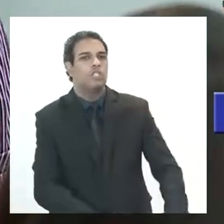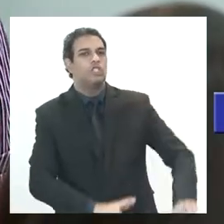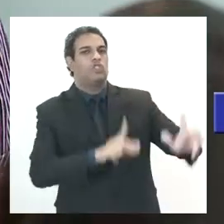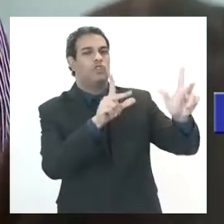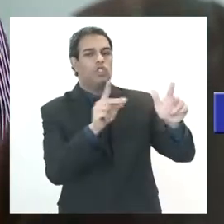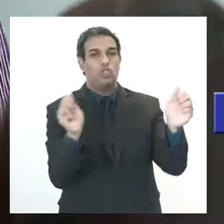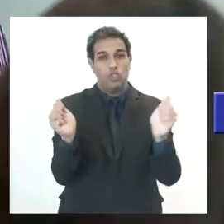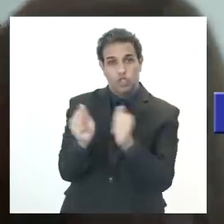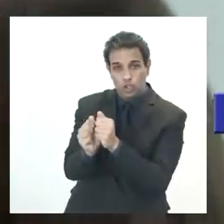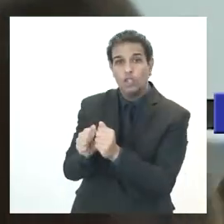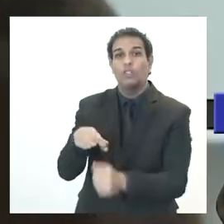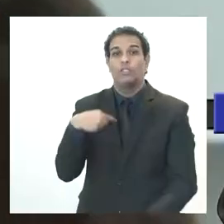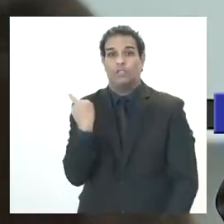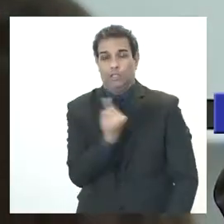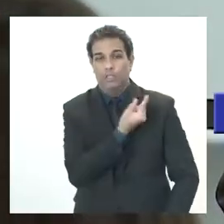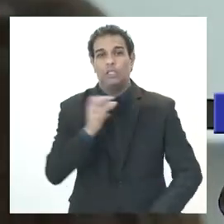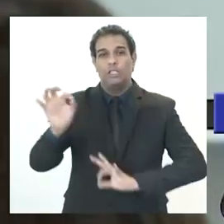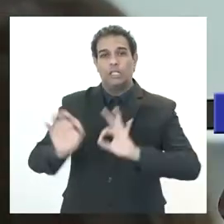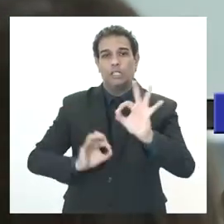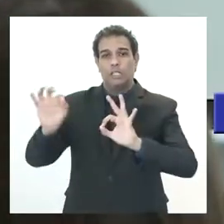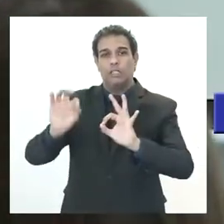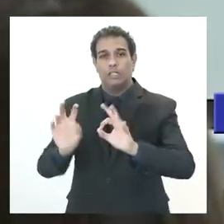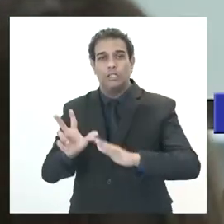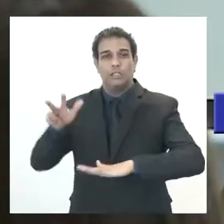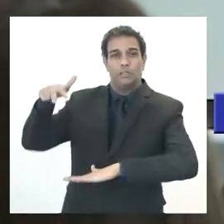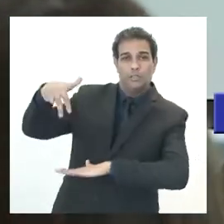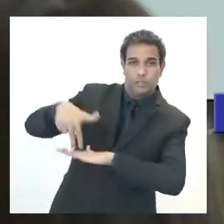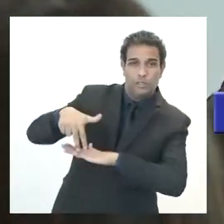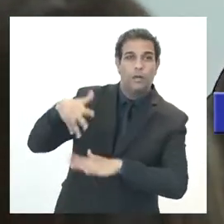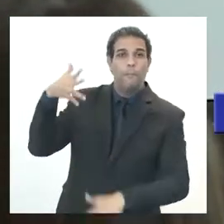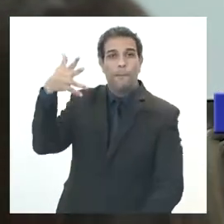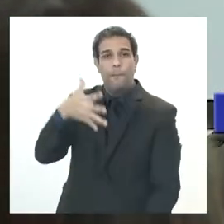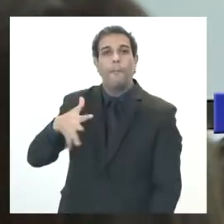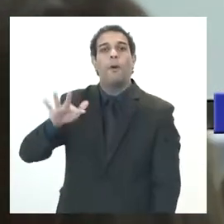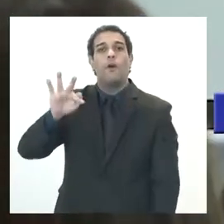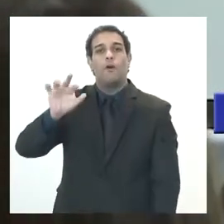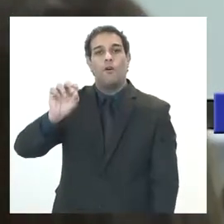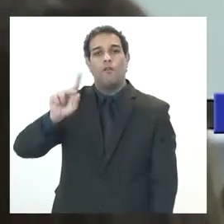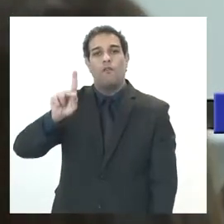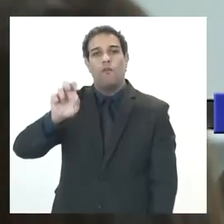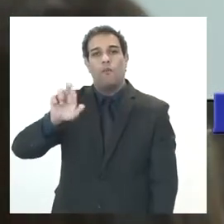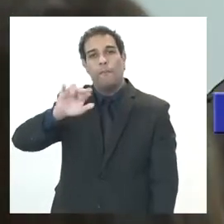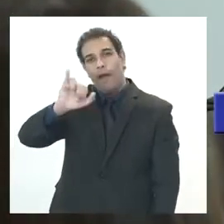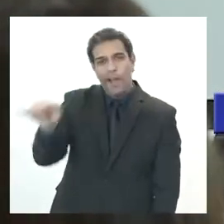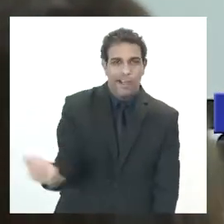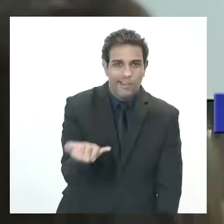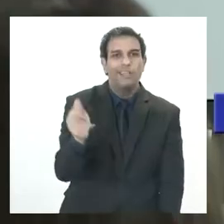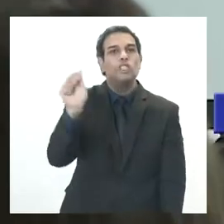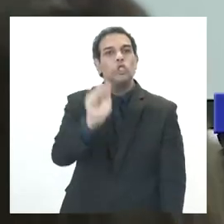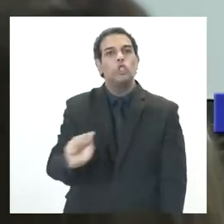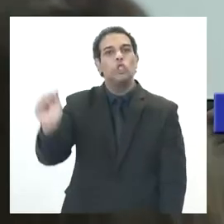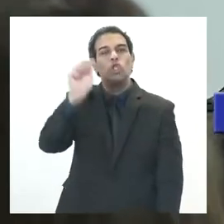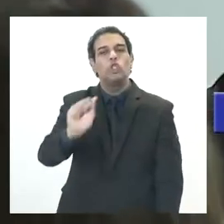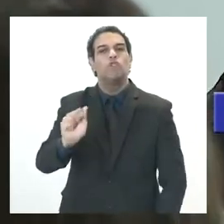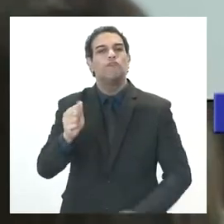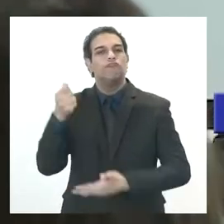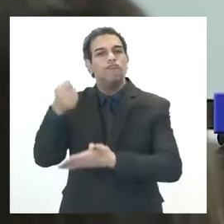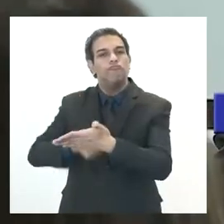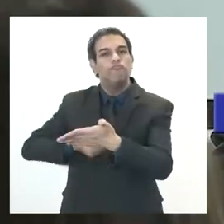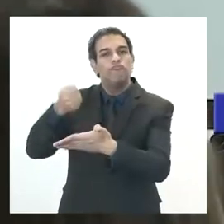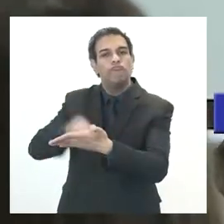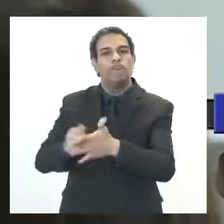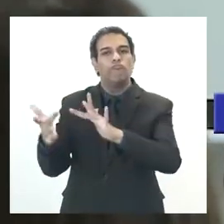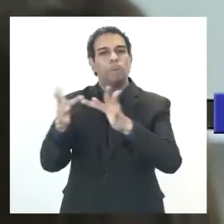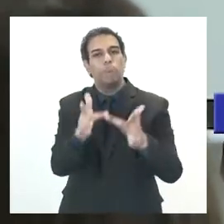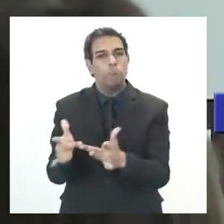juntamente com todos nós que somos organizados nos ferj o que eu tenho muito orgulho de fazer parte que defende com assim que tem feito